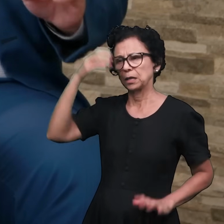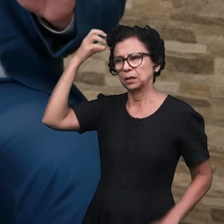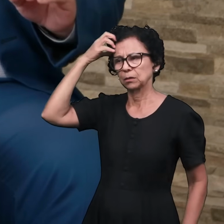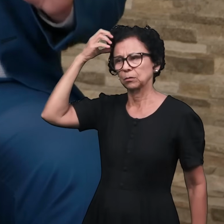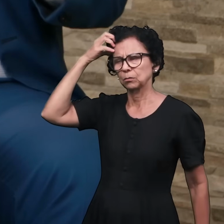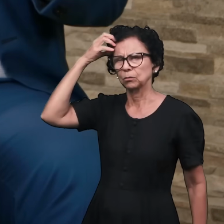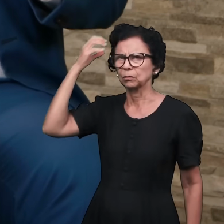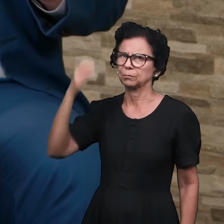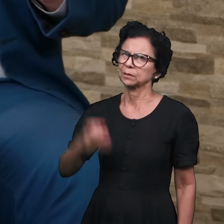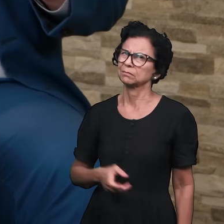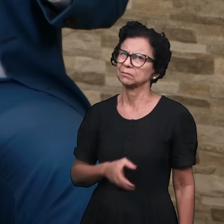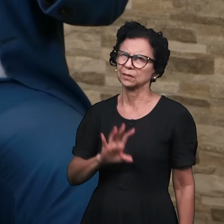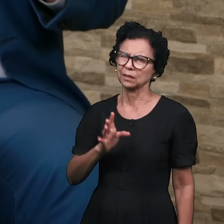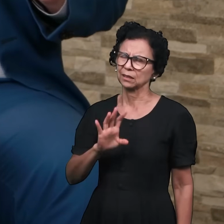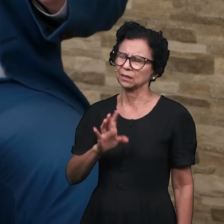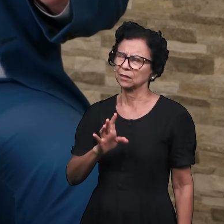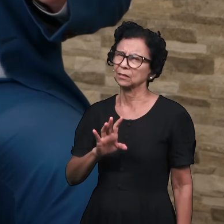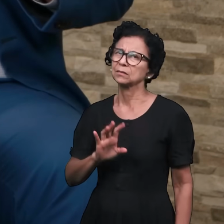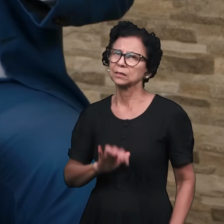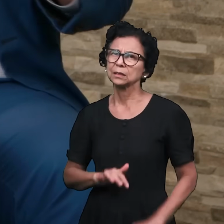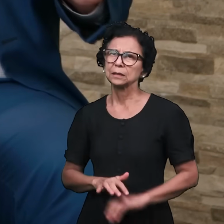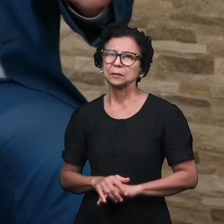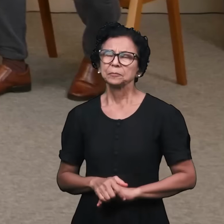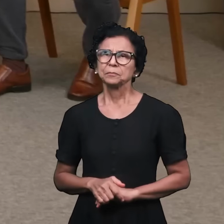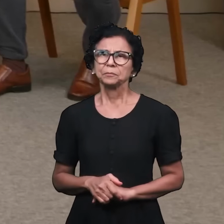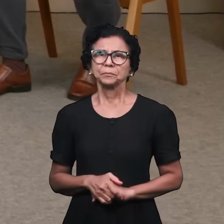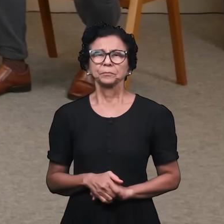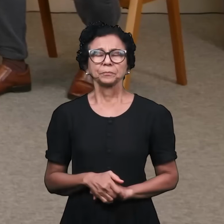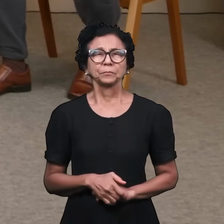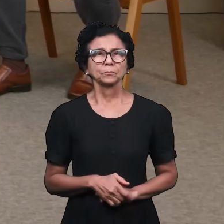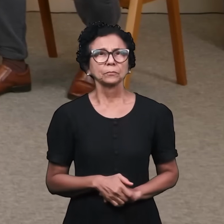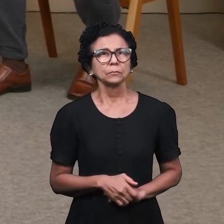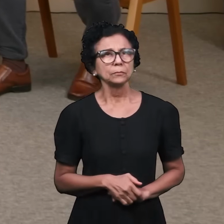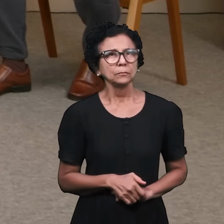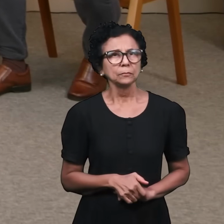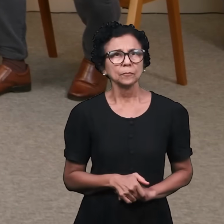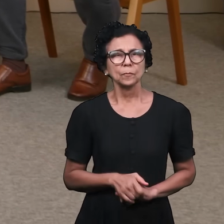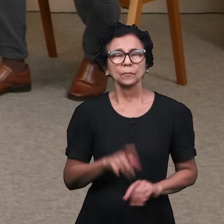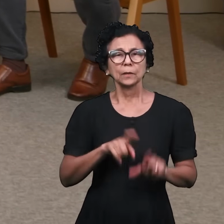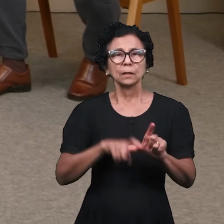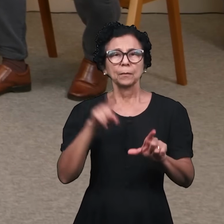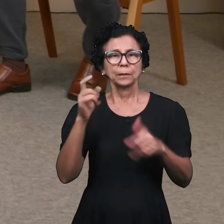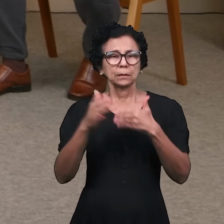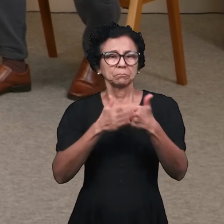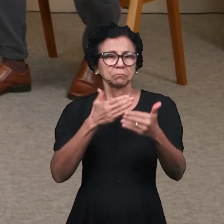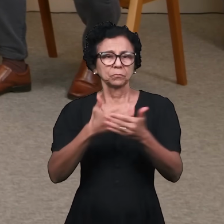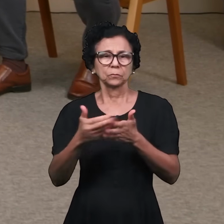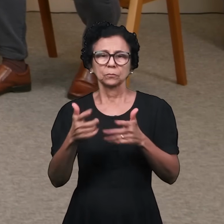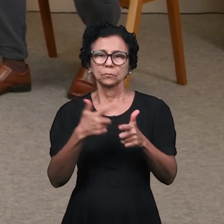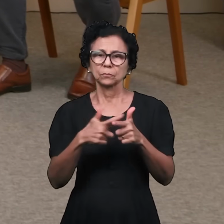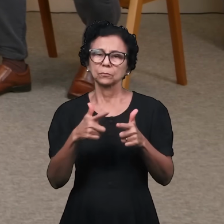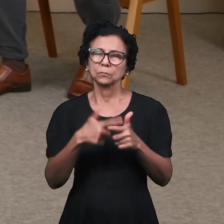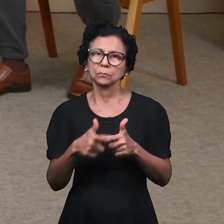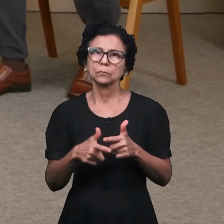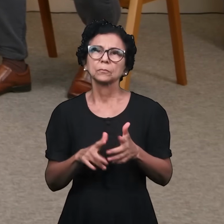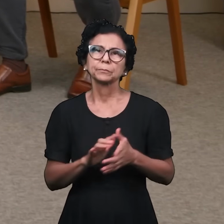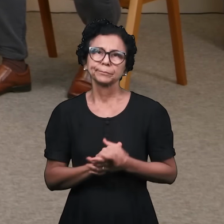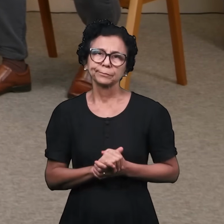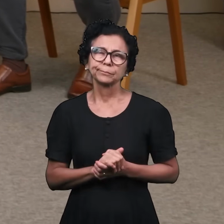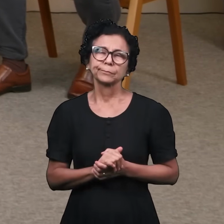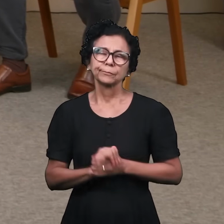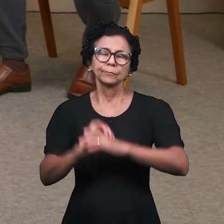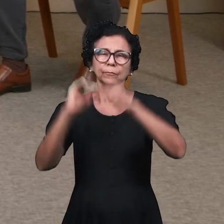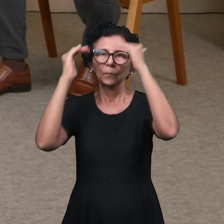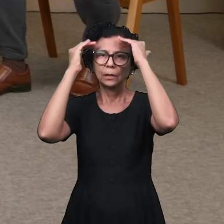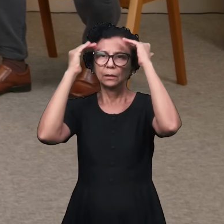Na verdade, honrar pai e mãe em todas as situações, Exatamente. Desde que aquilo esteja dentro da palavra do Senhor.